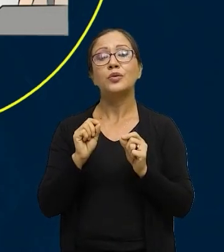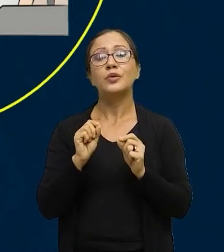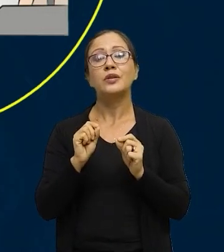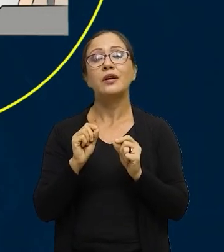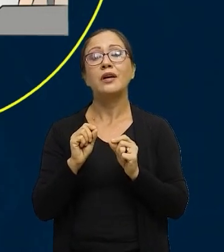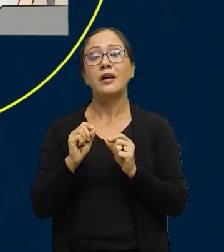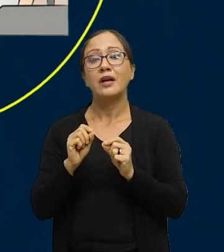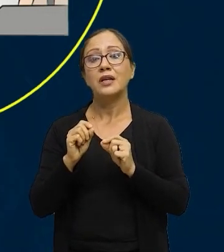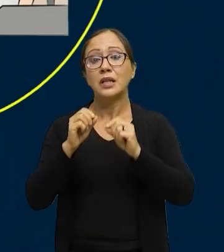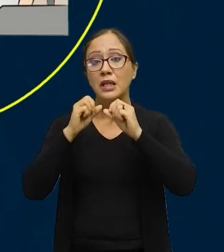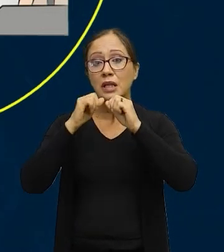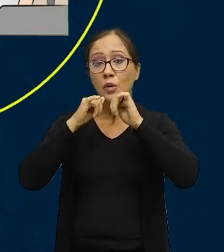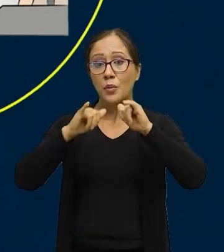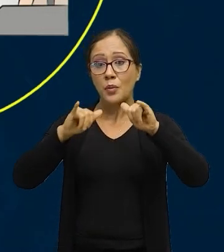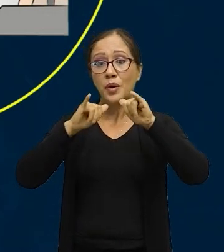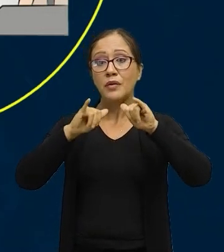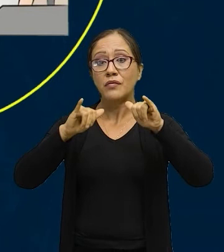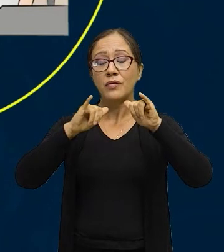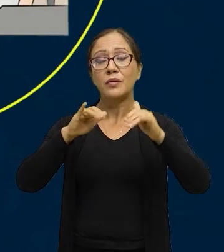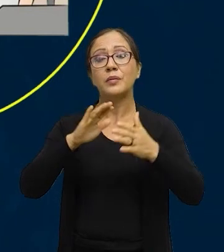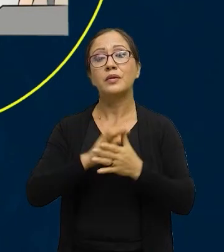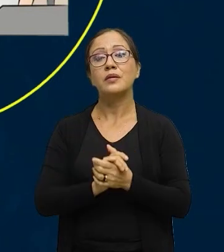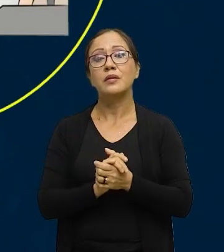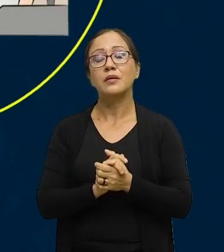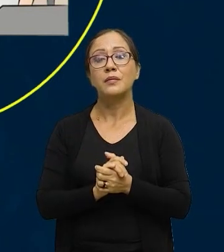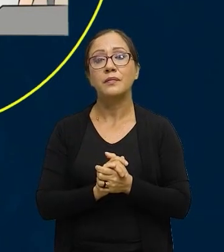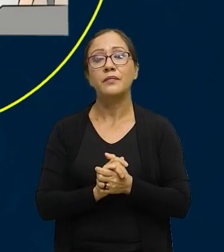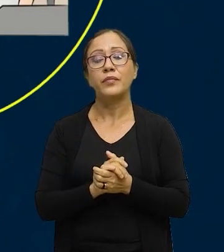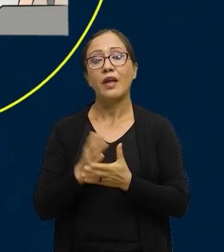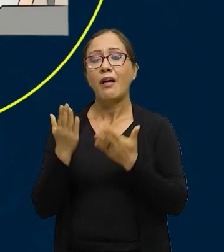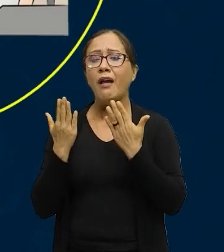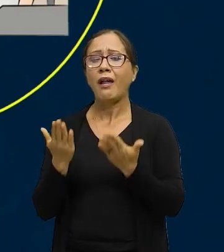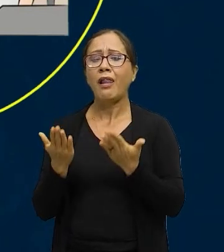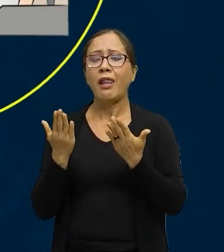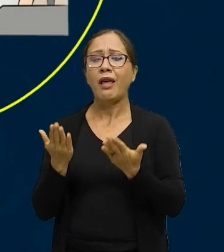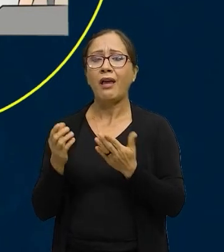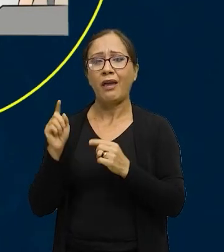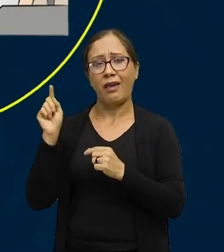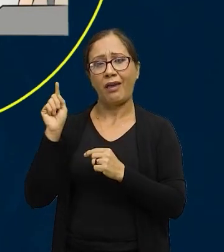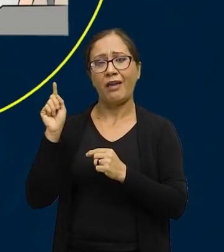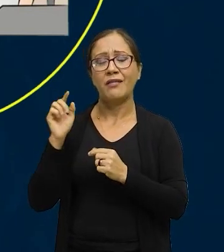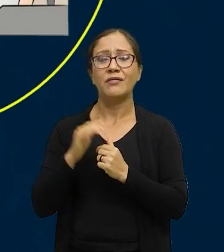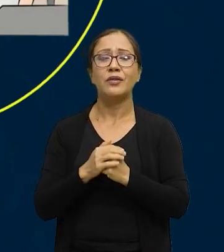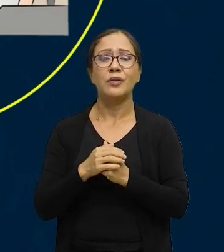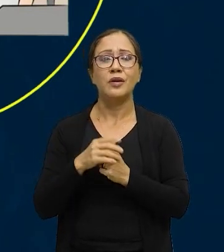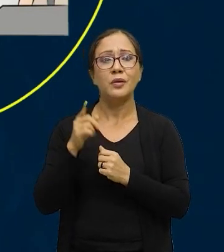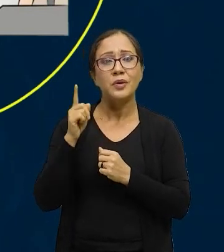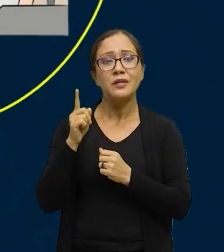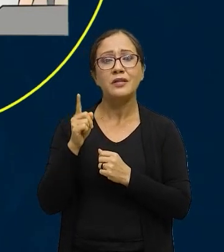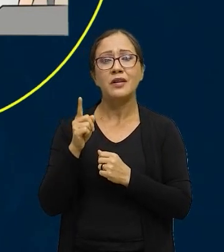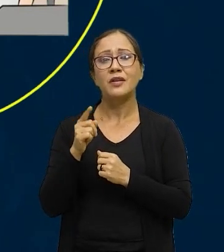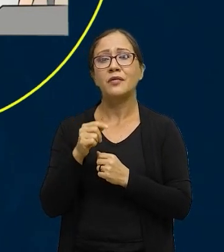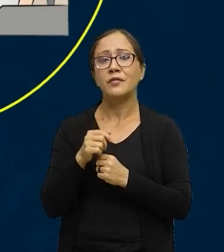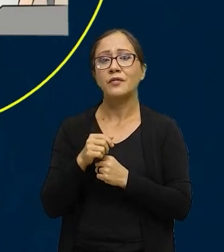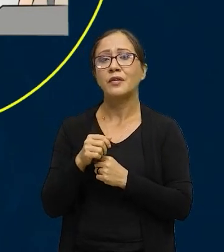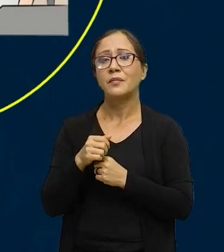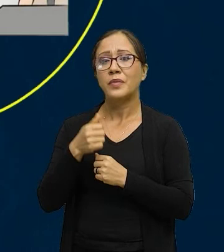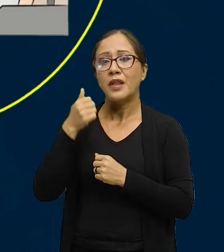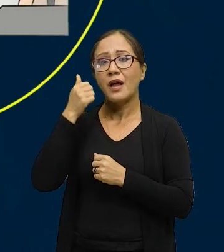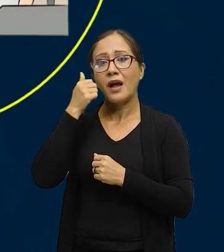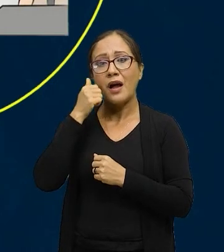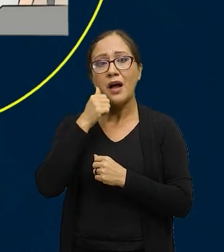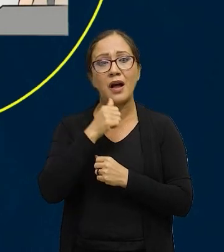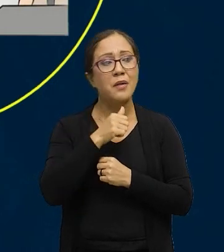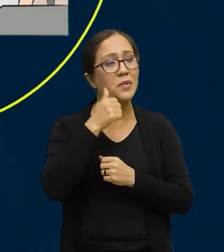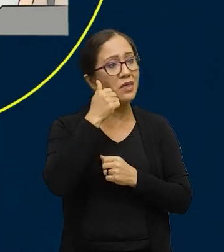uma mensagem. E aí leve a mensagem. Vejo aqui a garotinha, um garotinho, a